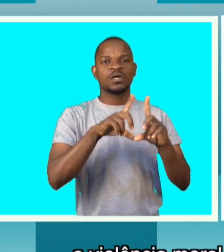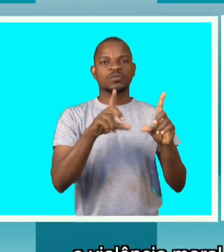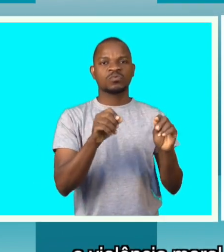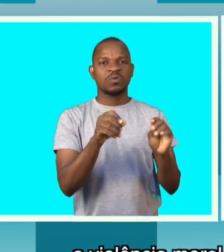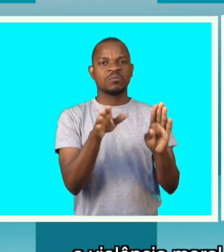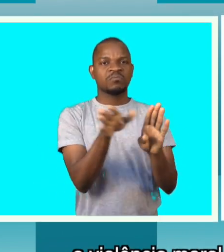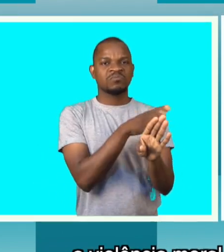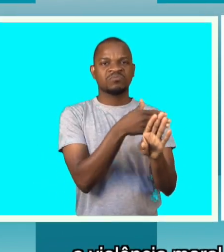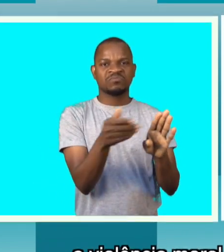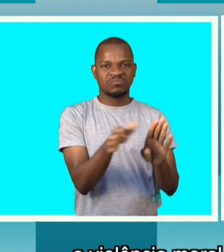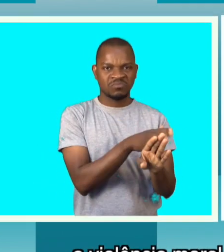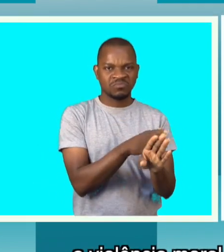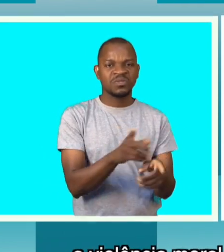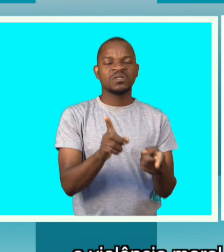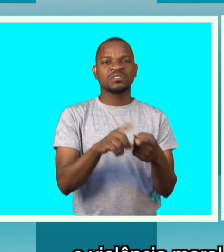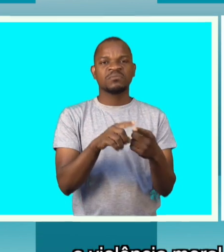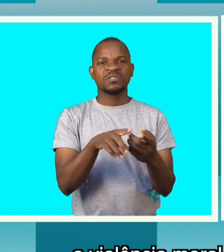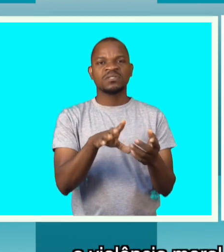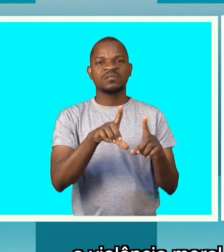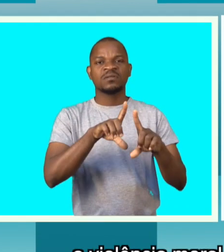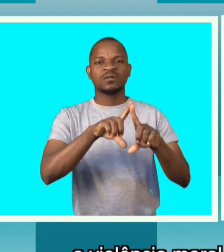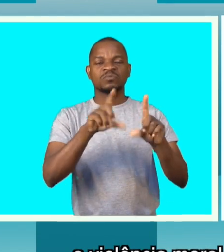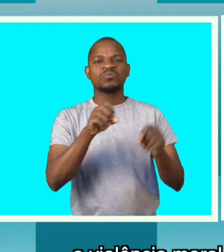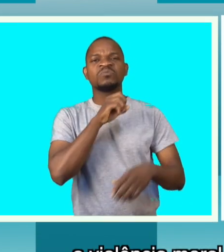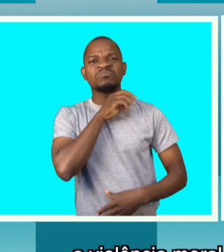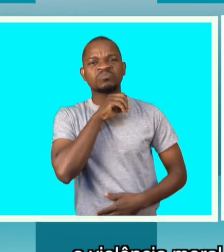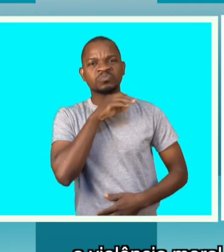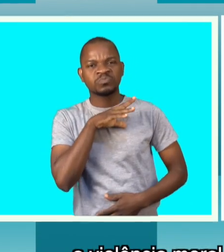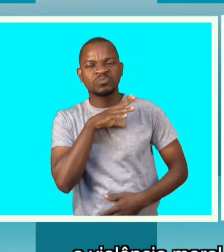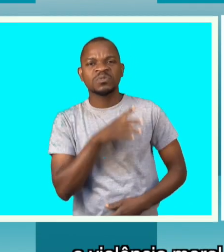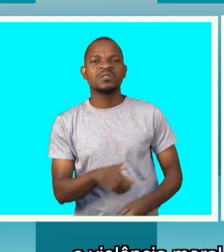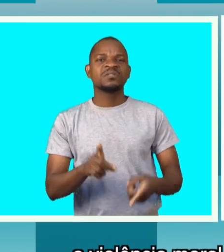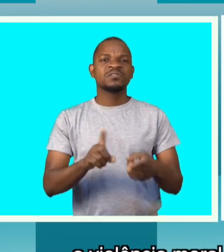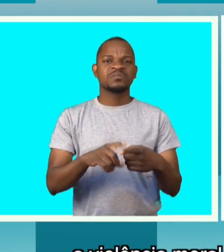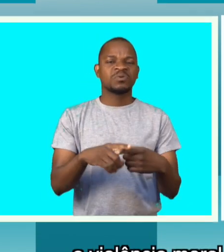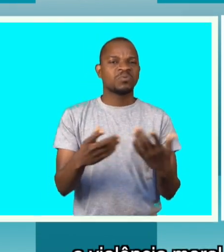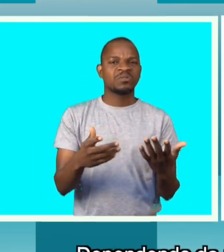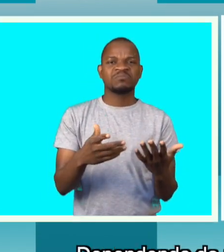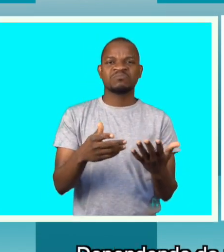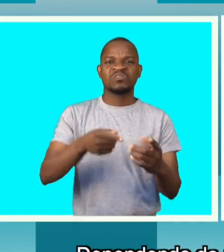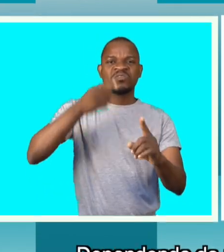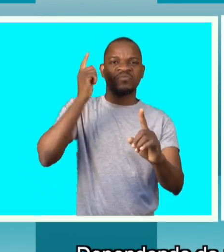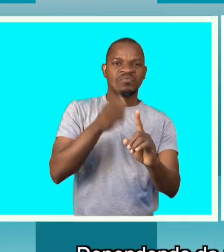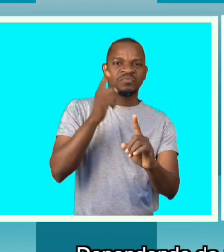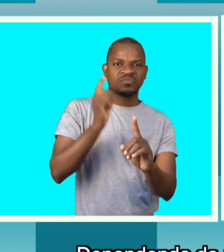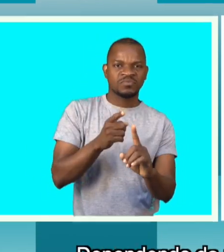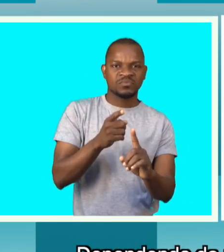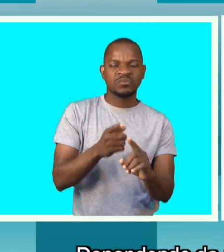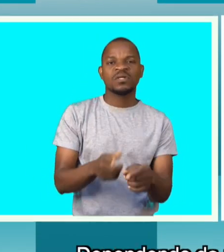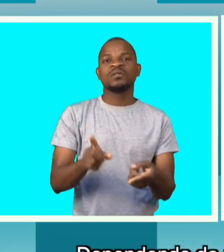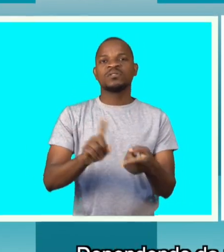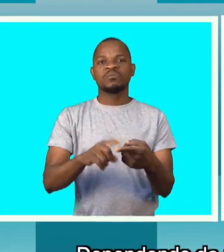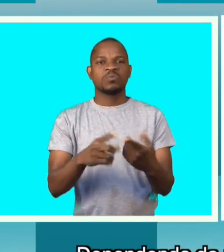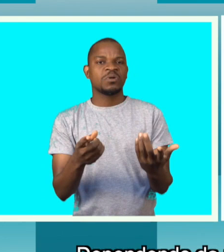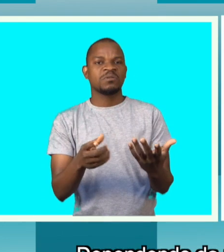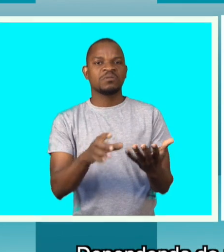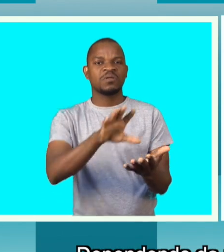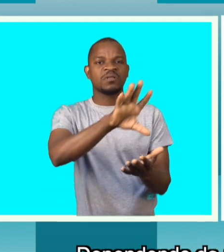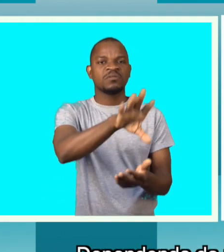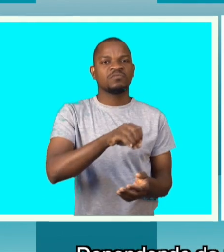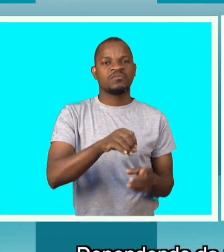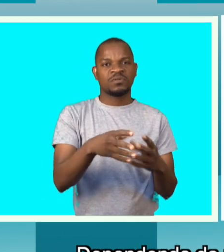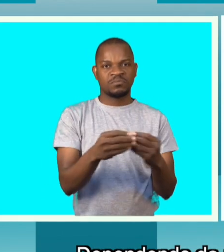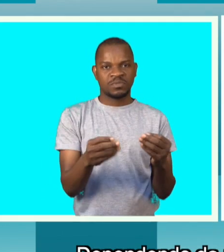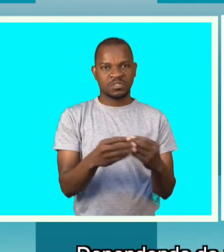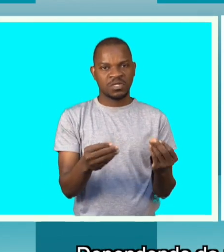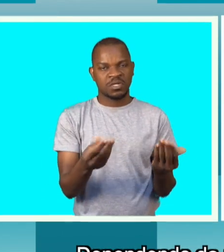violência moral e à violência patrimonial dependendo da modalidade da